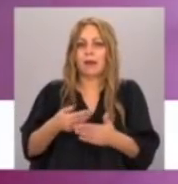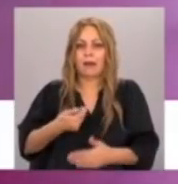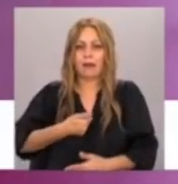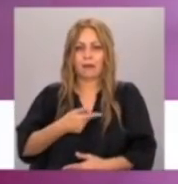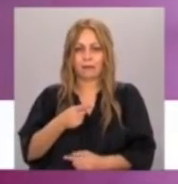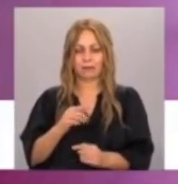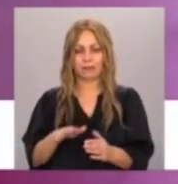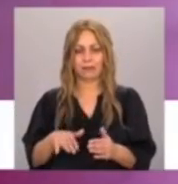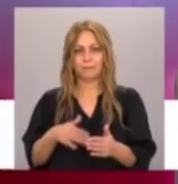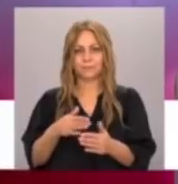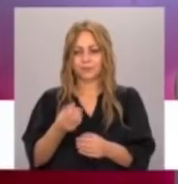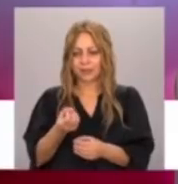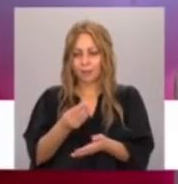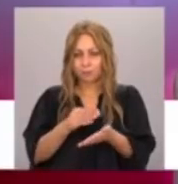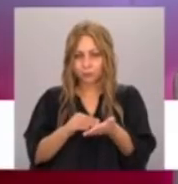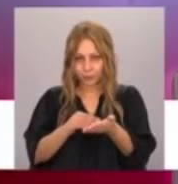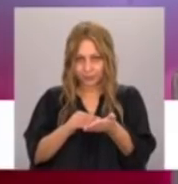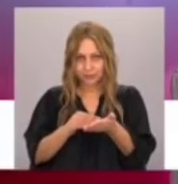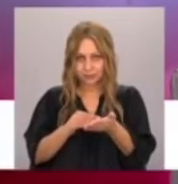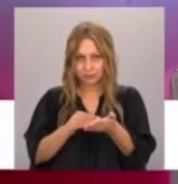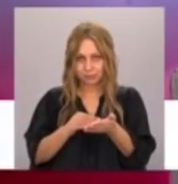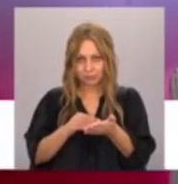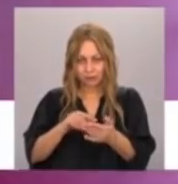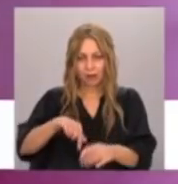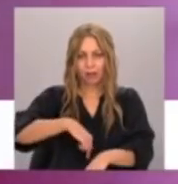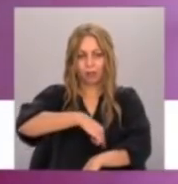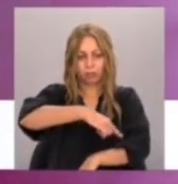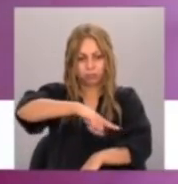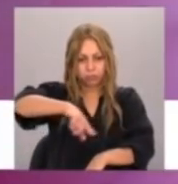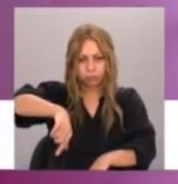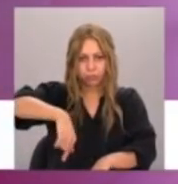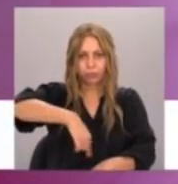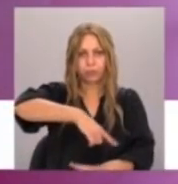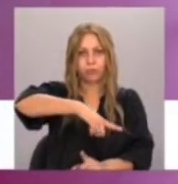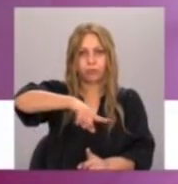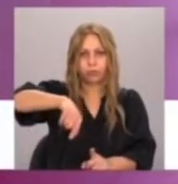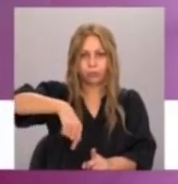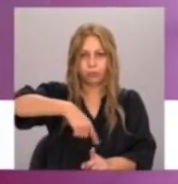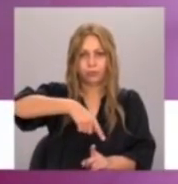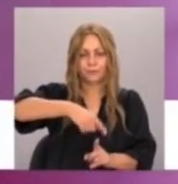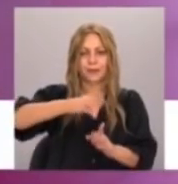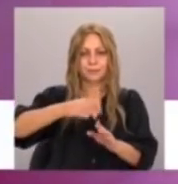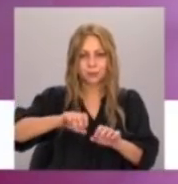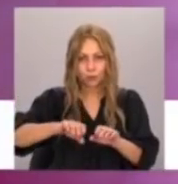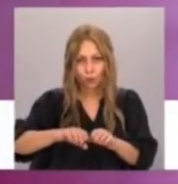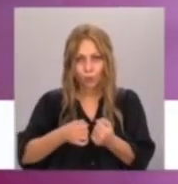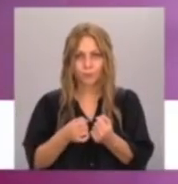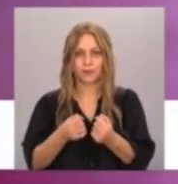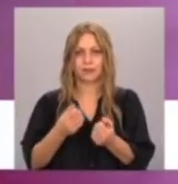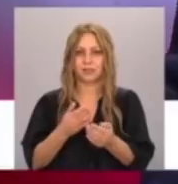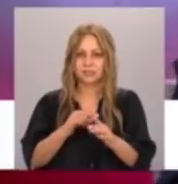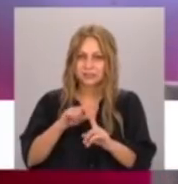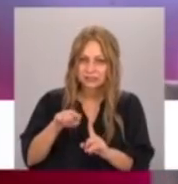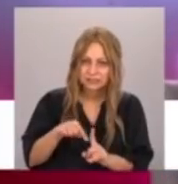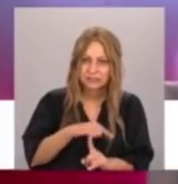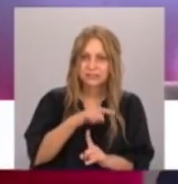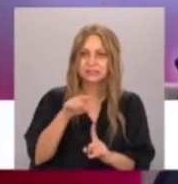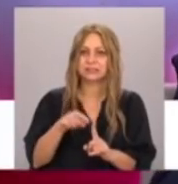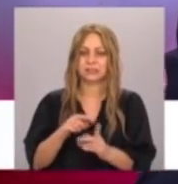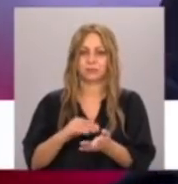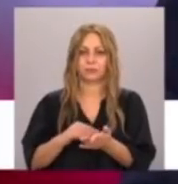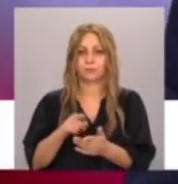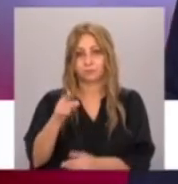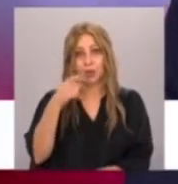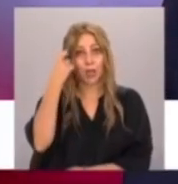eternizar um ciclo de pobreza no círculo todo isto sim e te digo um ciclo de pobreza que temos que ter um problema pois isso